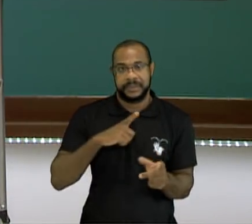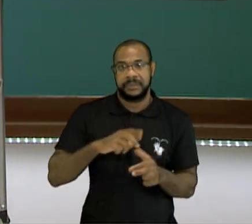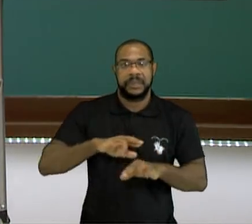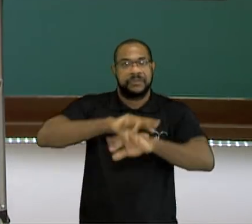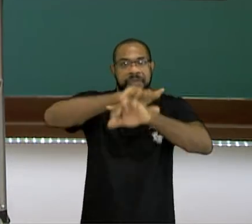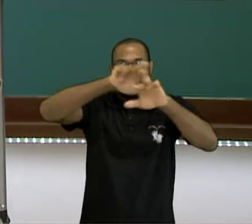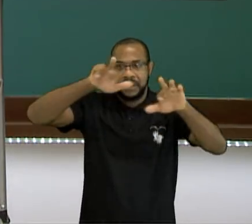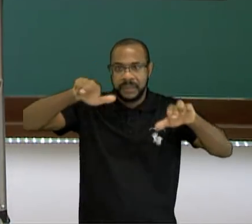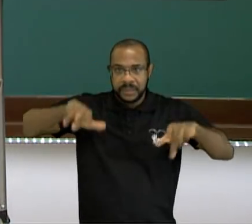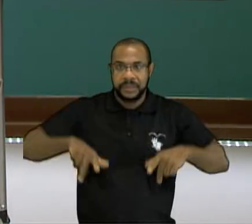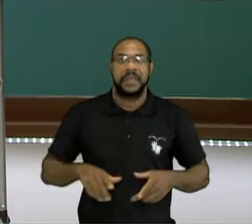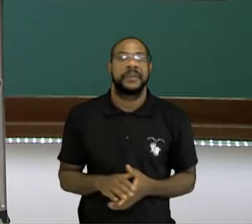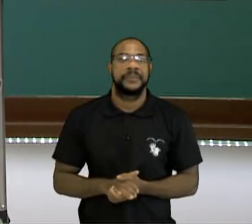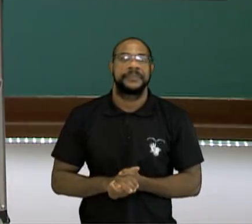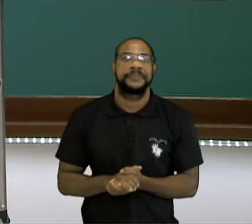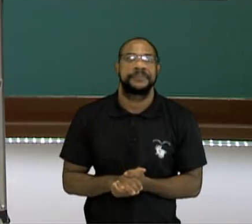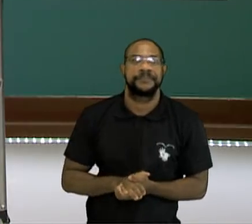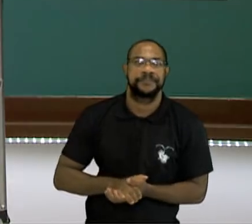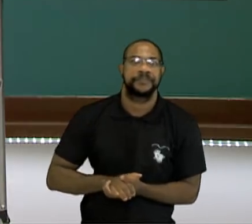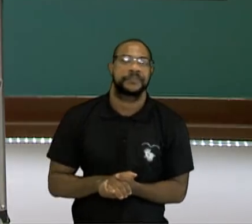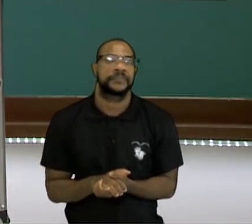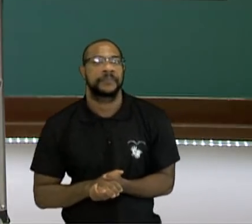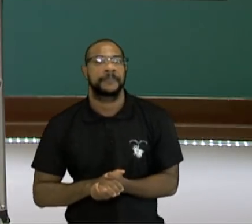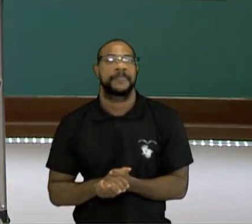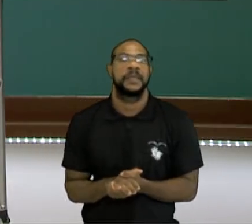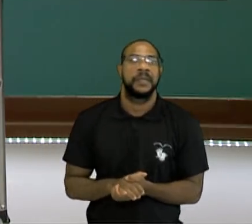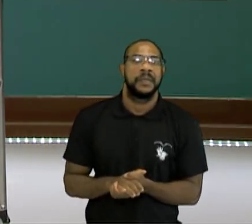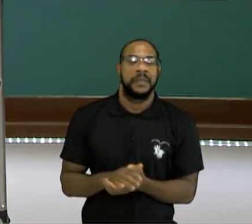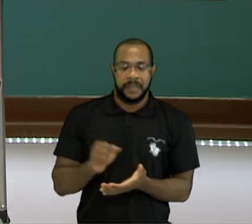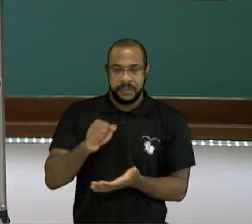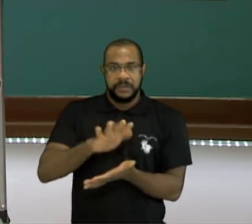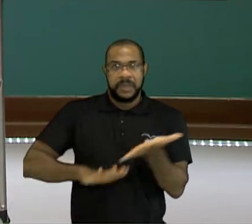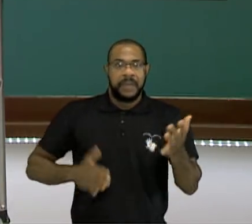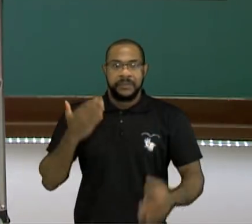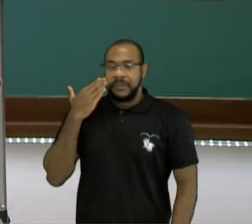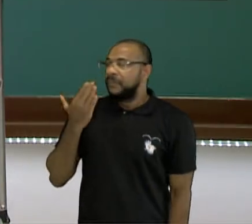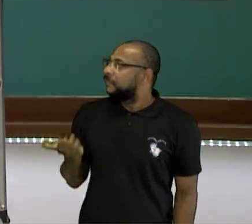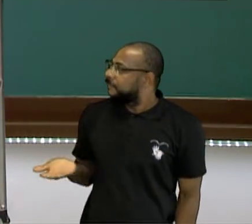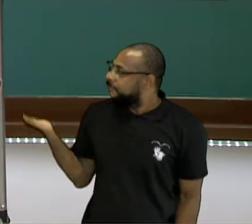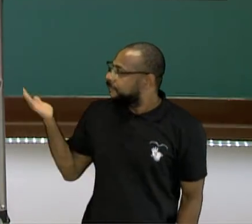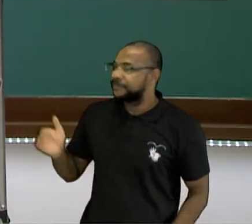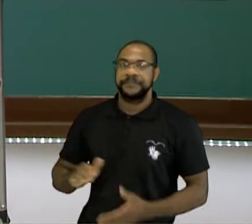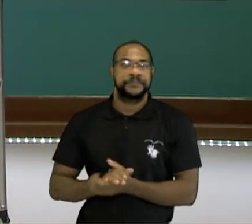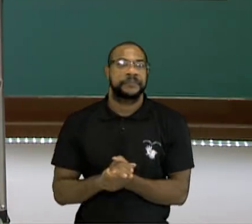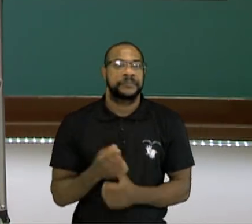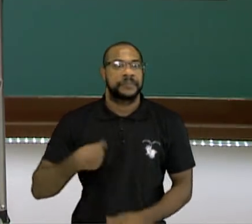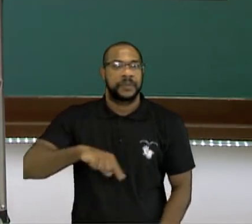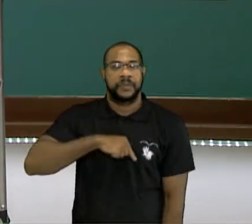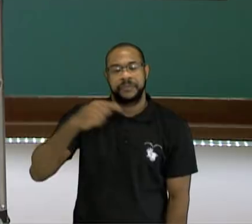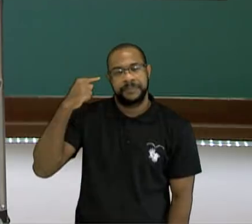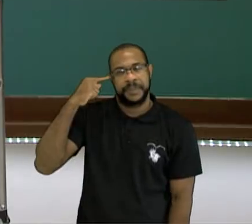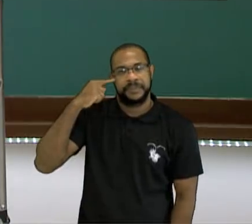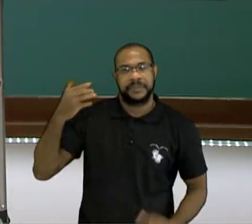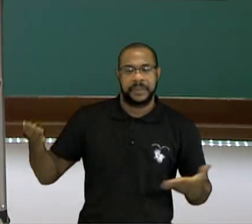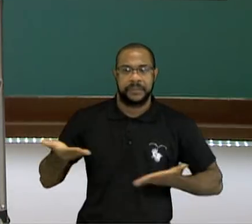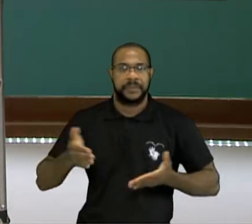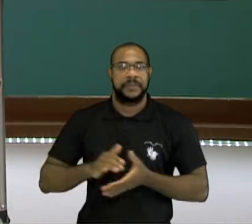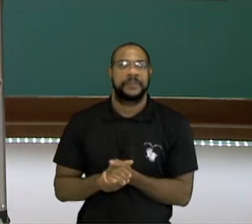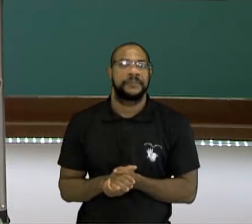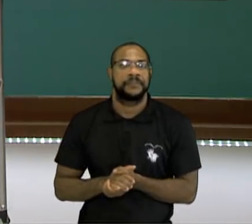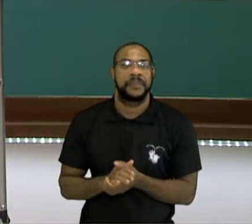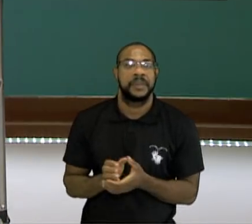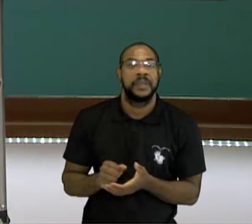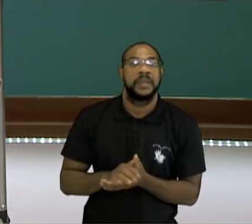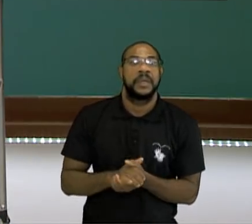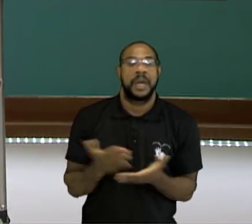diversidade de paisagens do Brasil. E aí, exercício ali para a gente pensar sobre essa ideia da aula, né? Sobre o